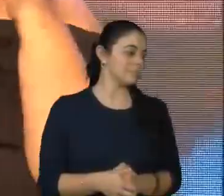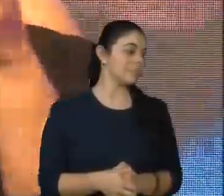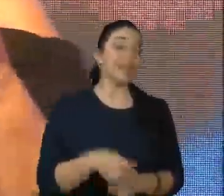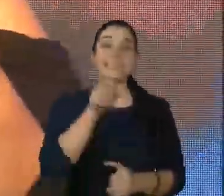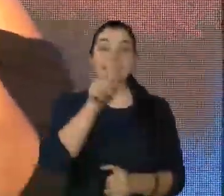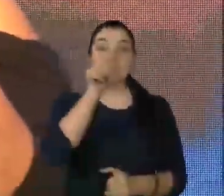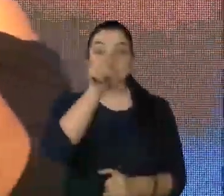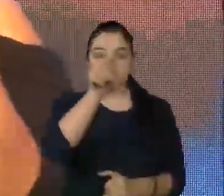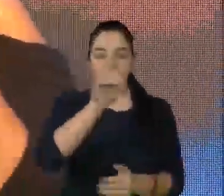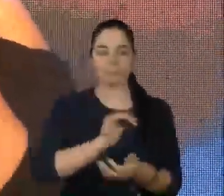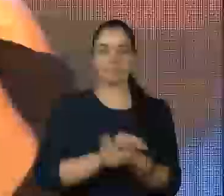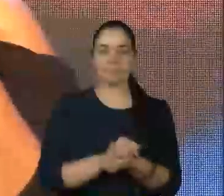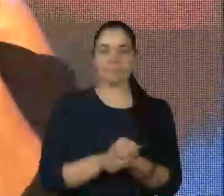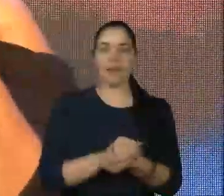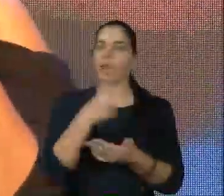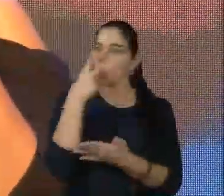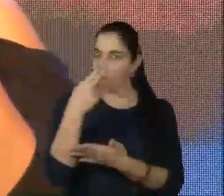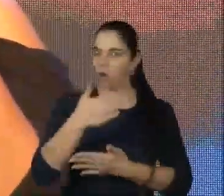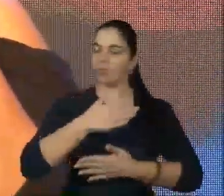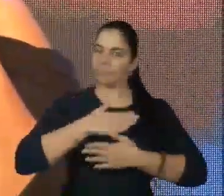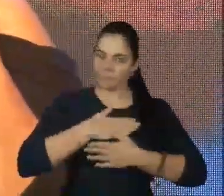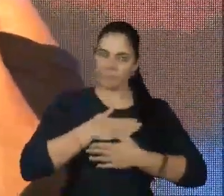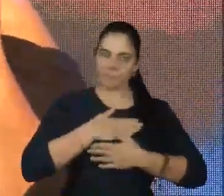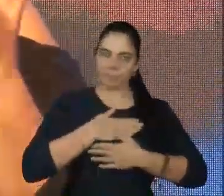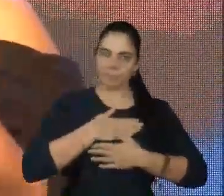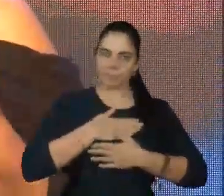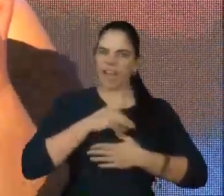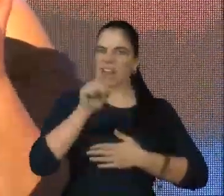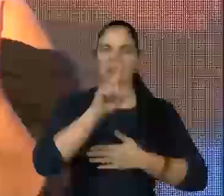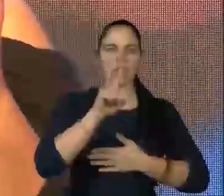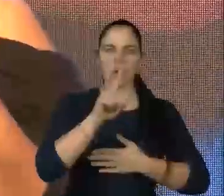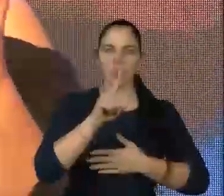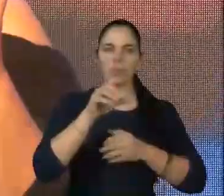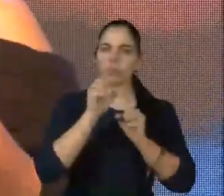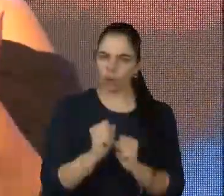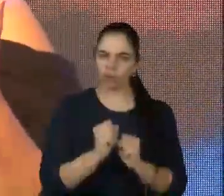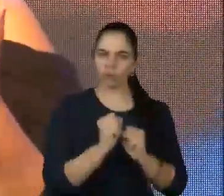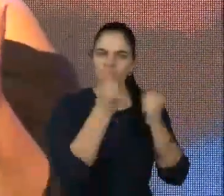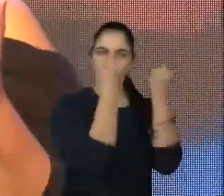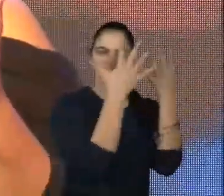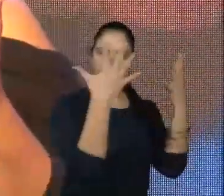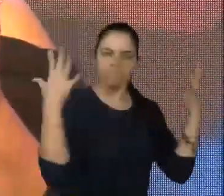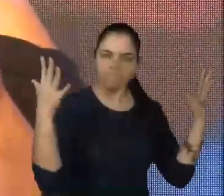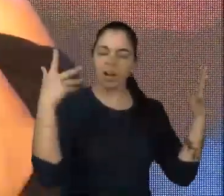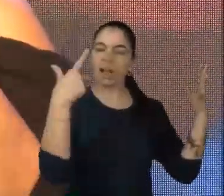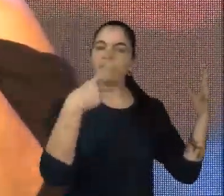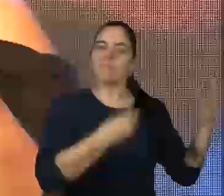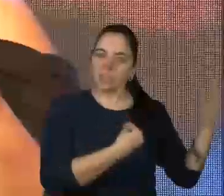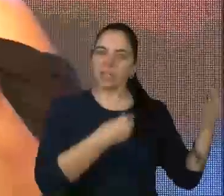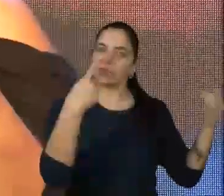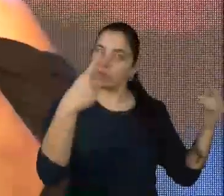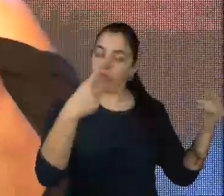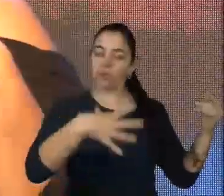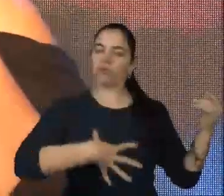Se você, assim como eu, não pôde celebrar a vida do teu filho, o